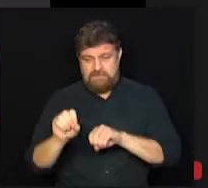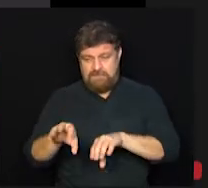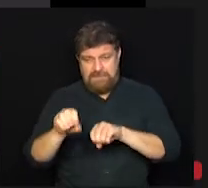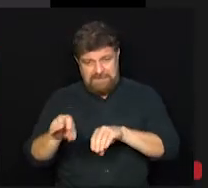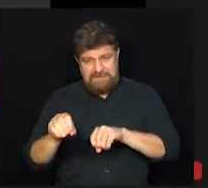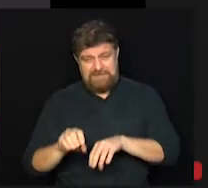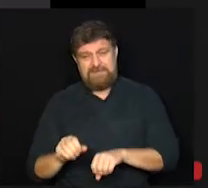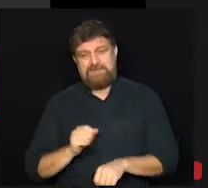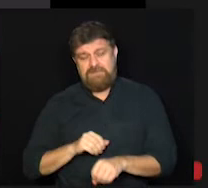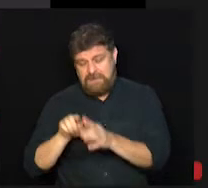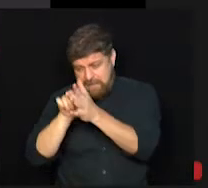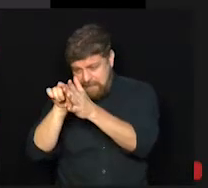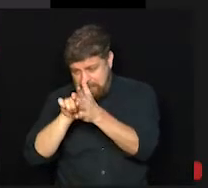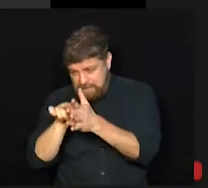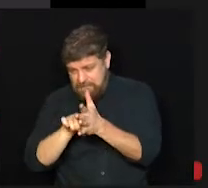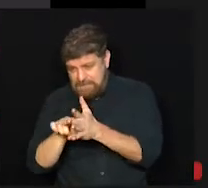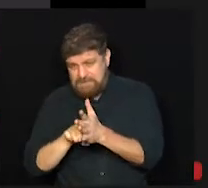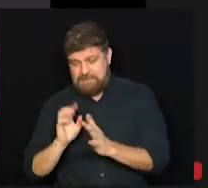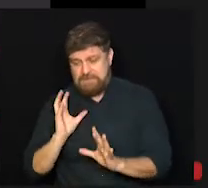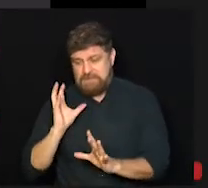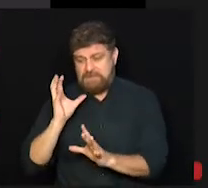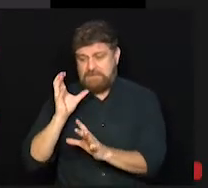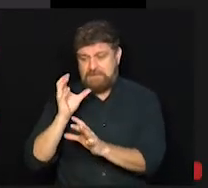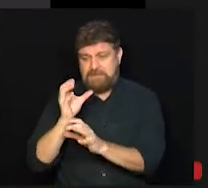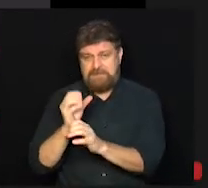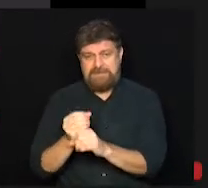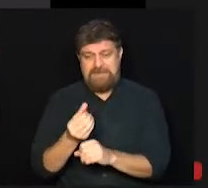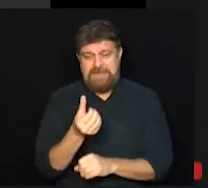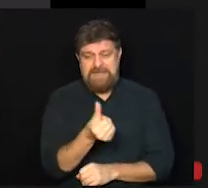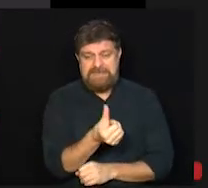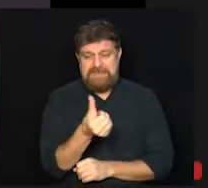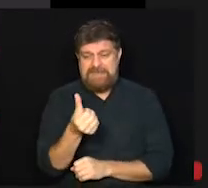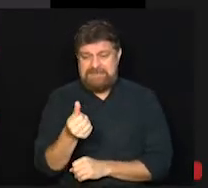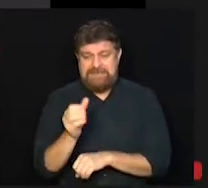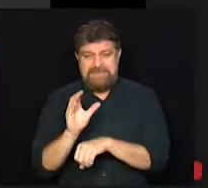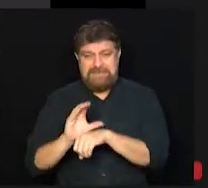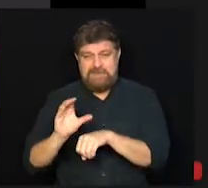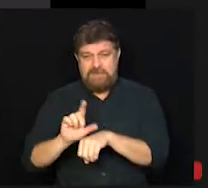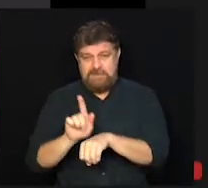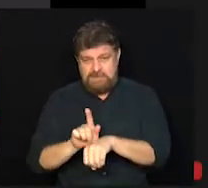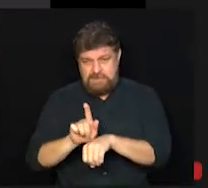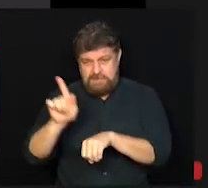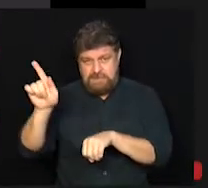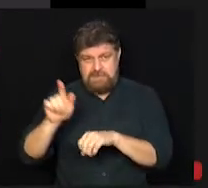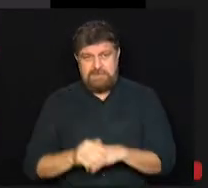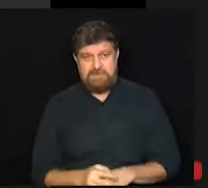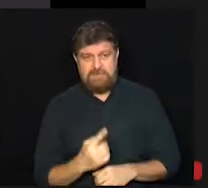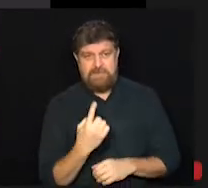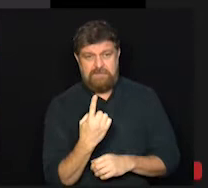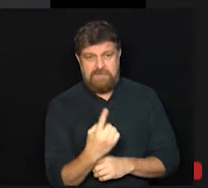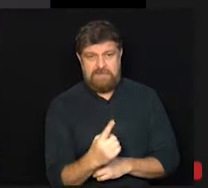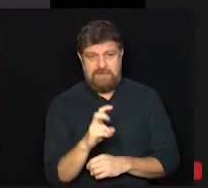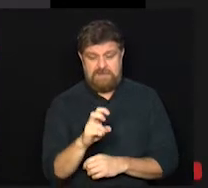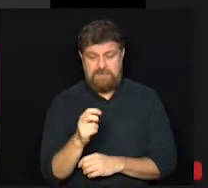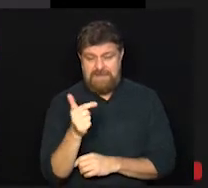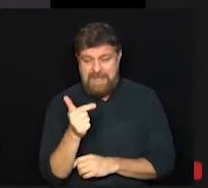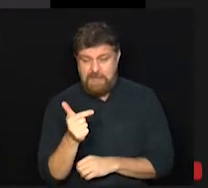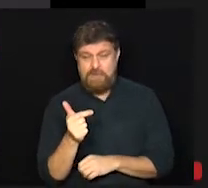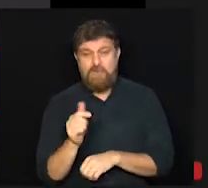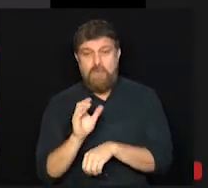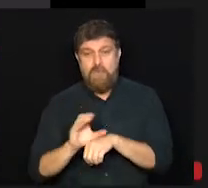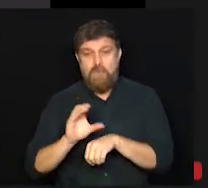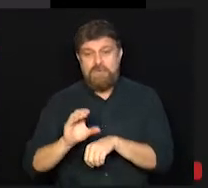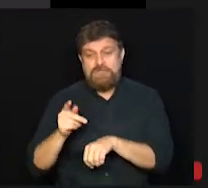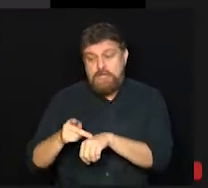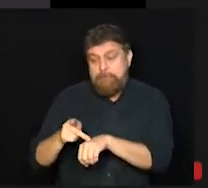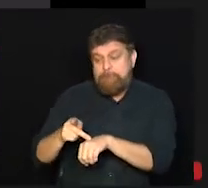pesquisa, nós reunimos 66 cursos de graduação e 152 cursos de pós-graduação. E aqui uma